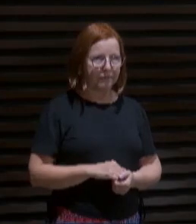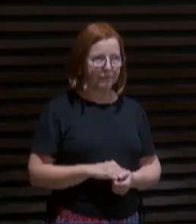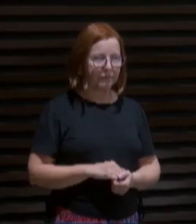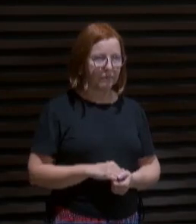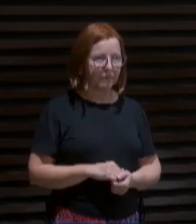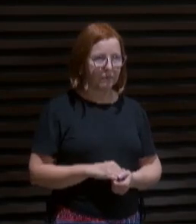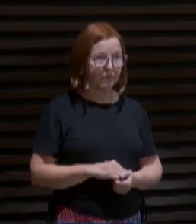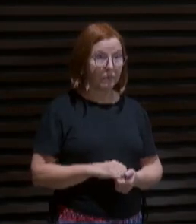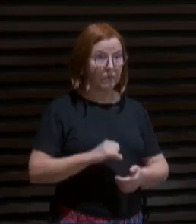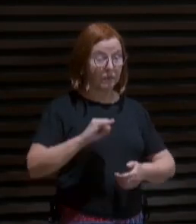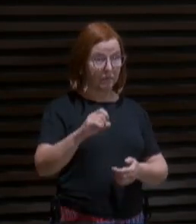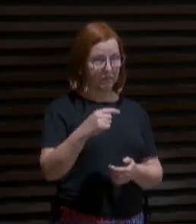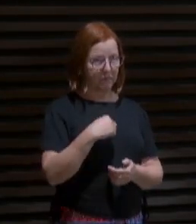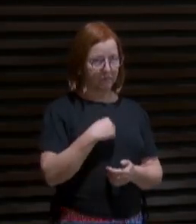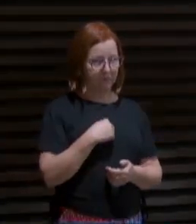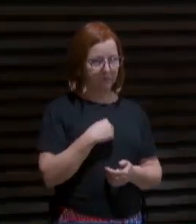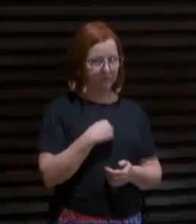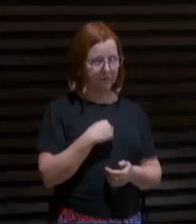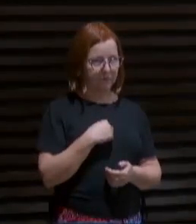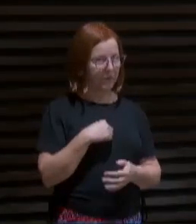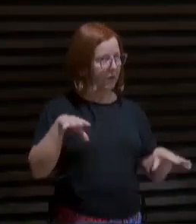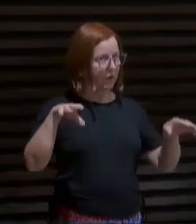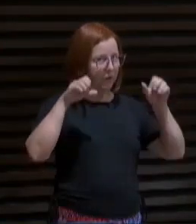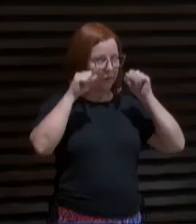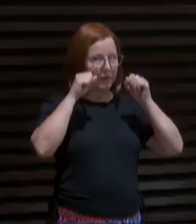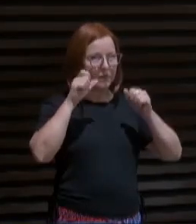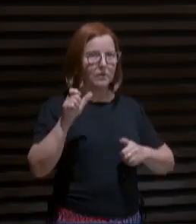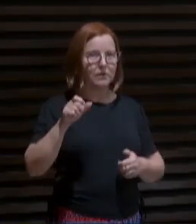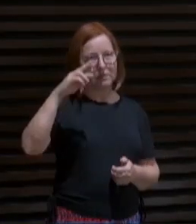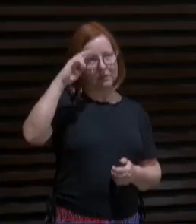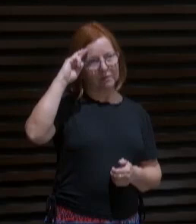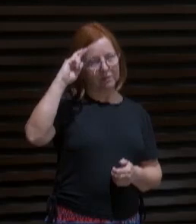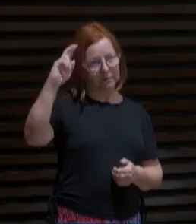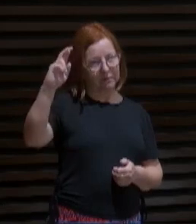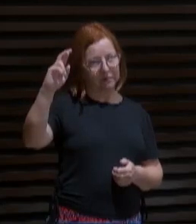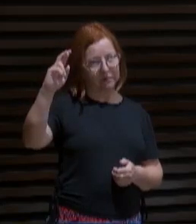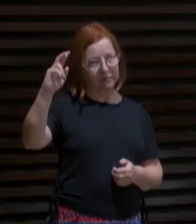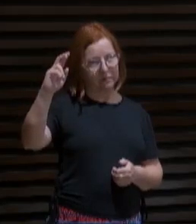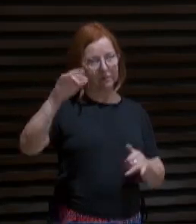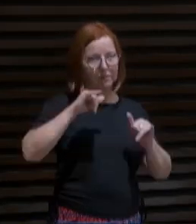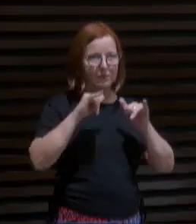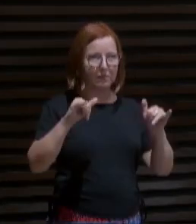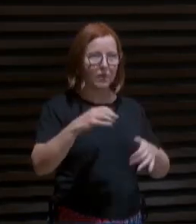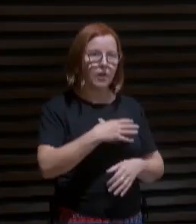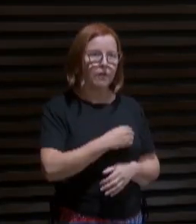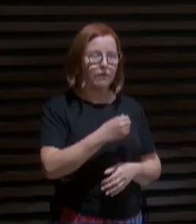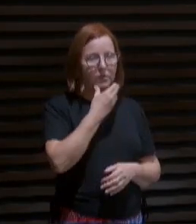Se eu não ouvisse a palavra do Senhor, dizendo: filho do